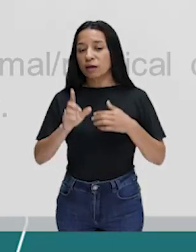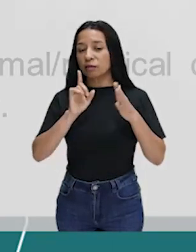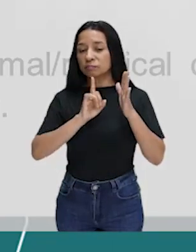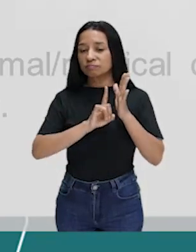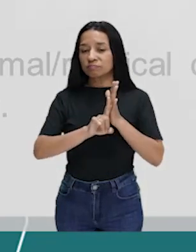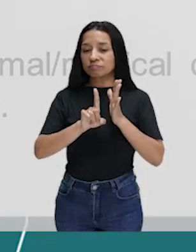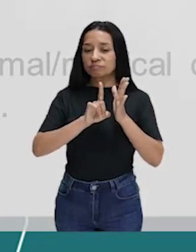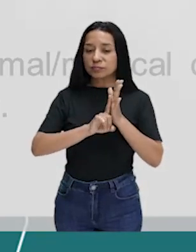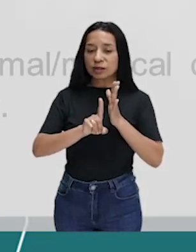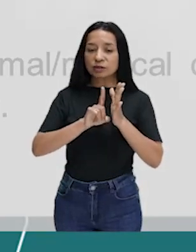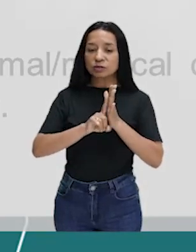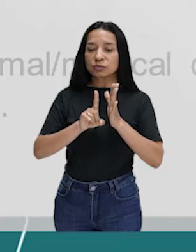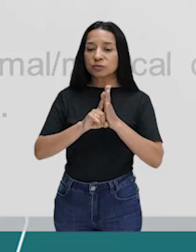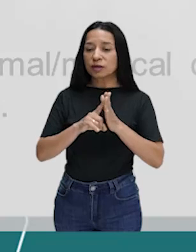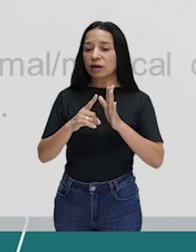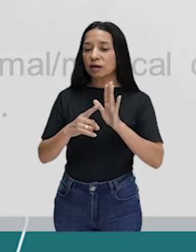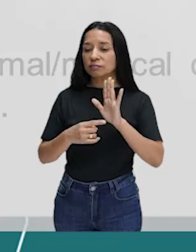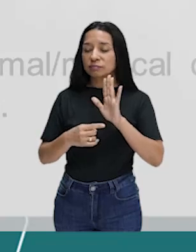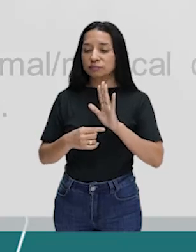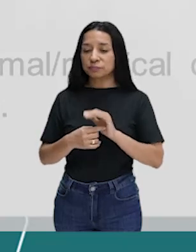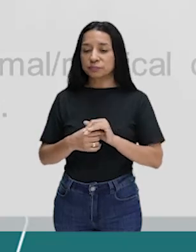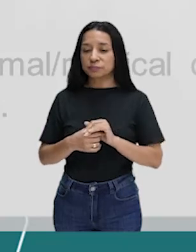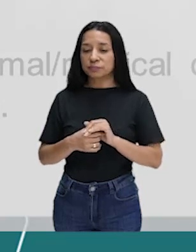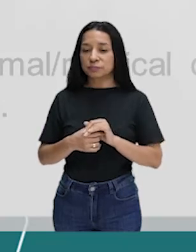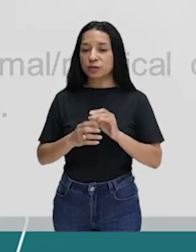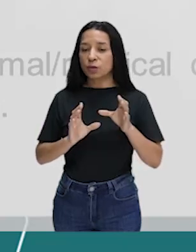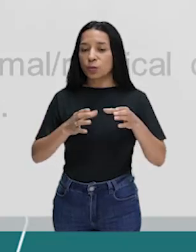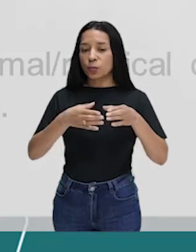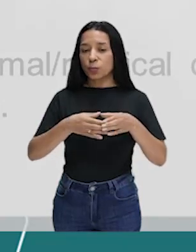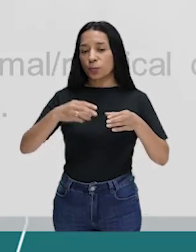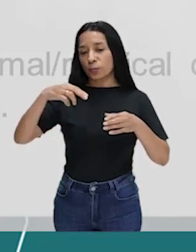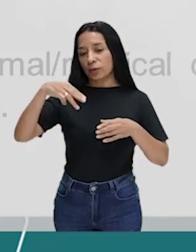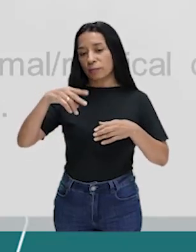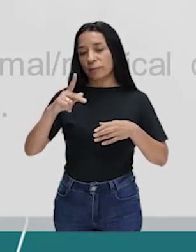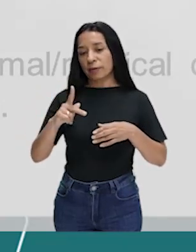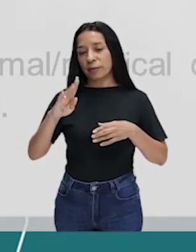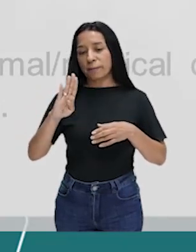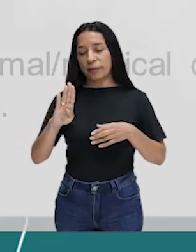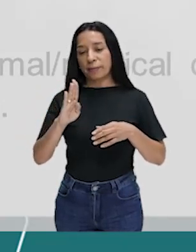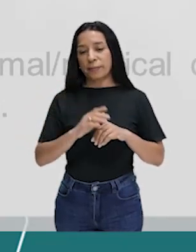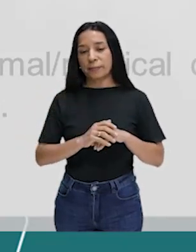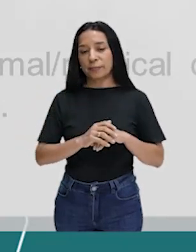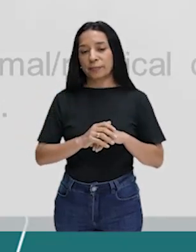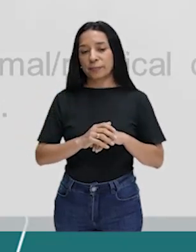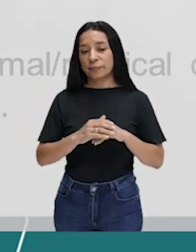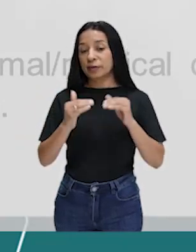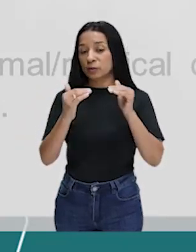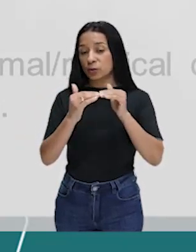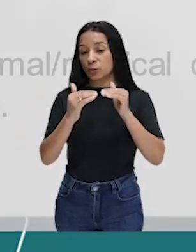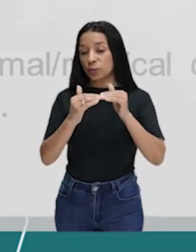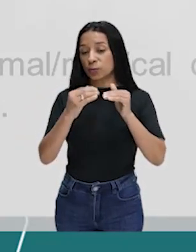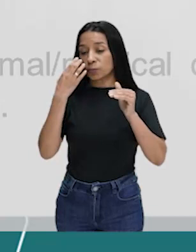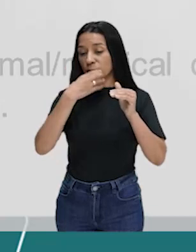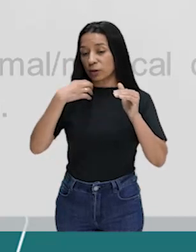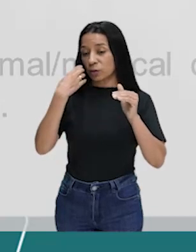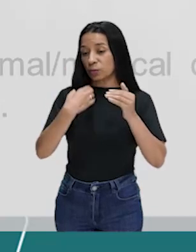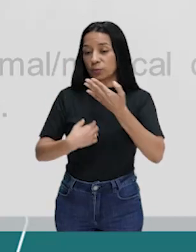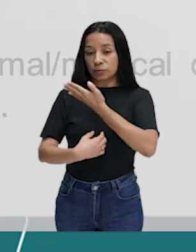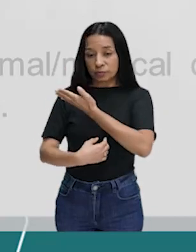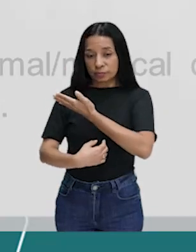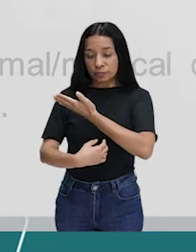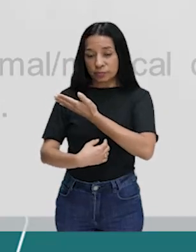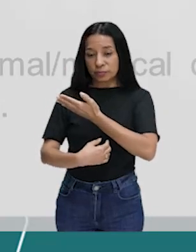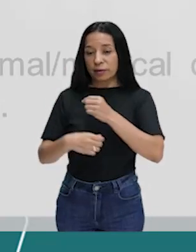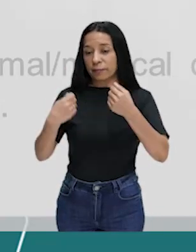questionar frontalmente o chamado grupo da MPB, tá bom? Segundo eles, é preciso romper o tradicionalismo formal